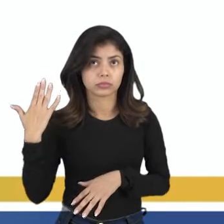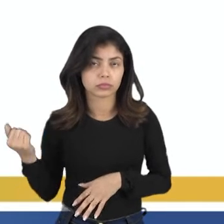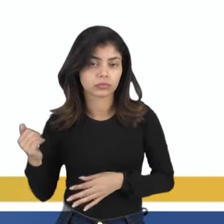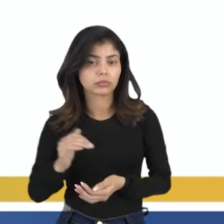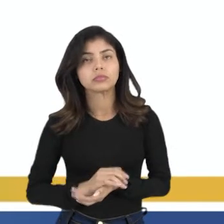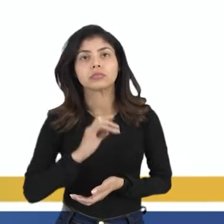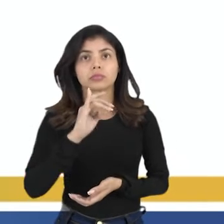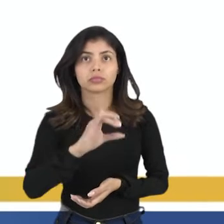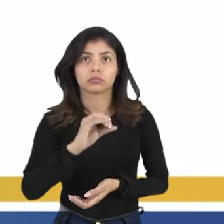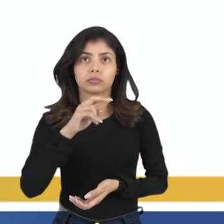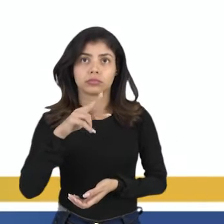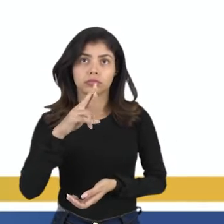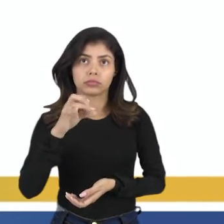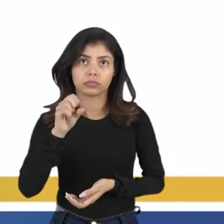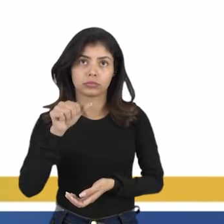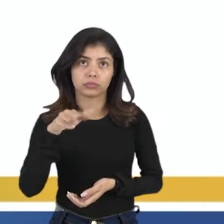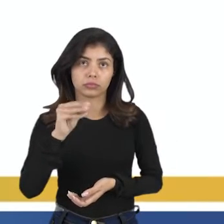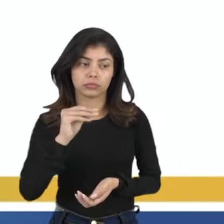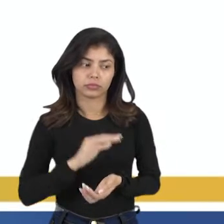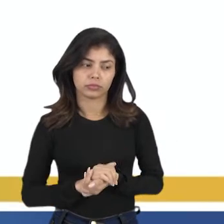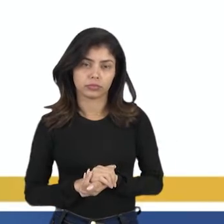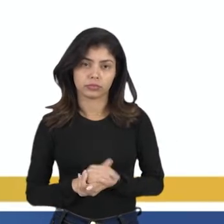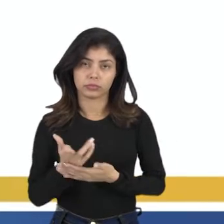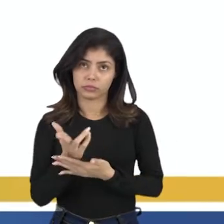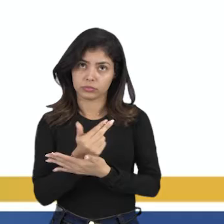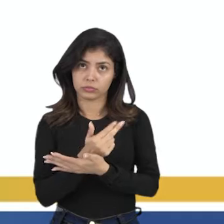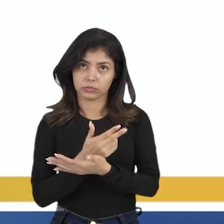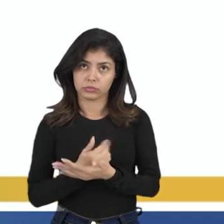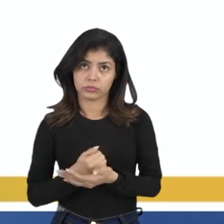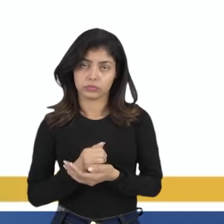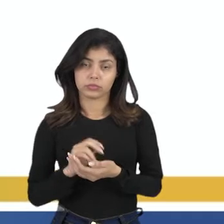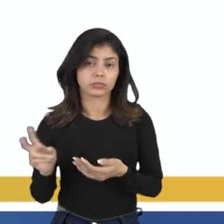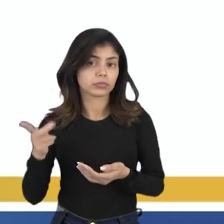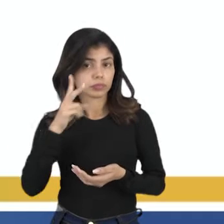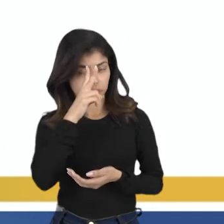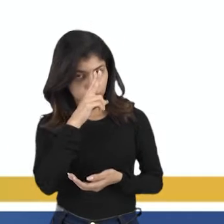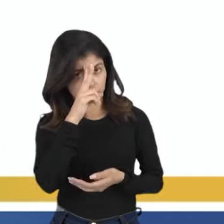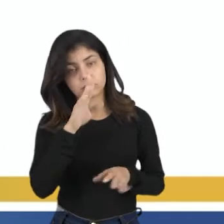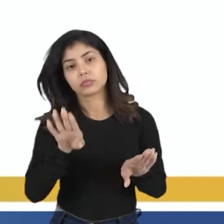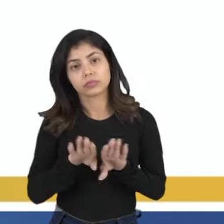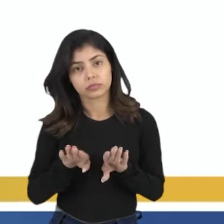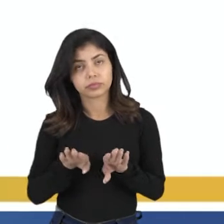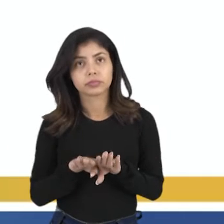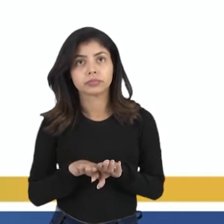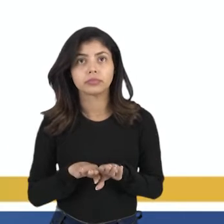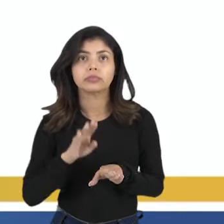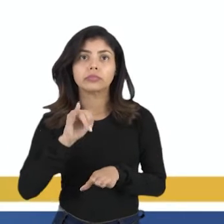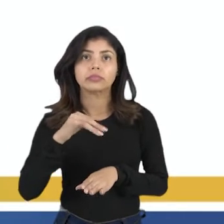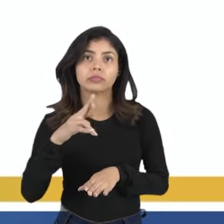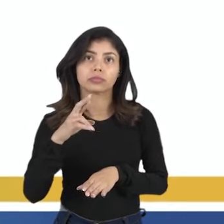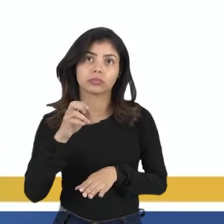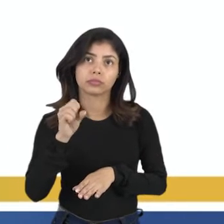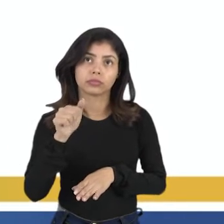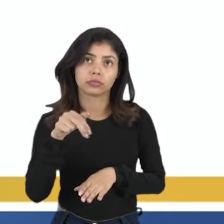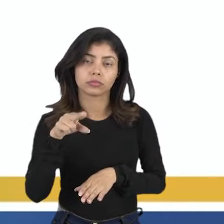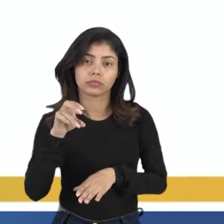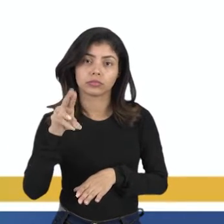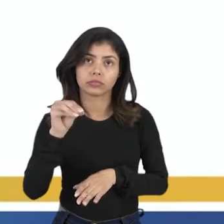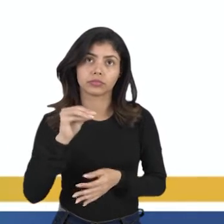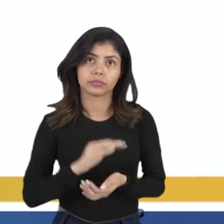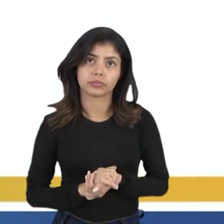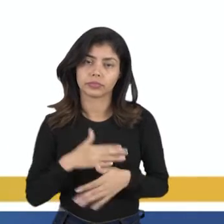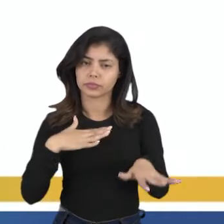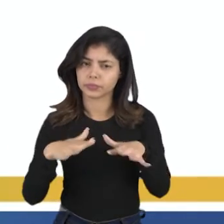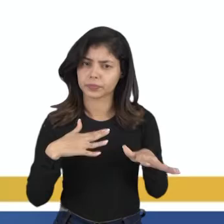movimento anterior, o impressionismo. Vale ressaltar, gente, que o impressionismo ele era um movimento